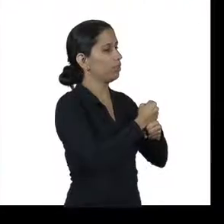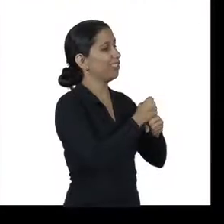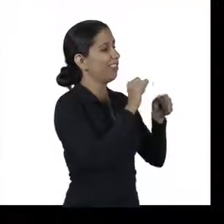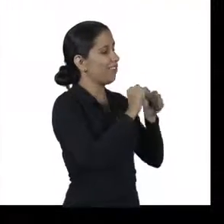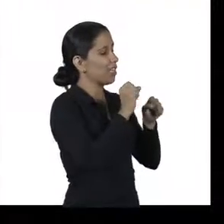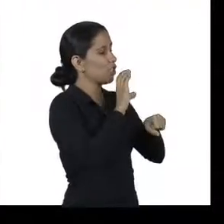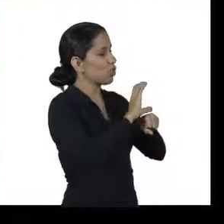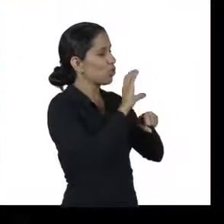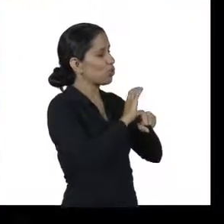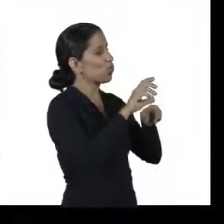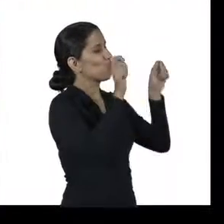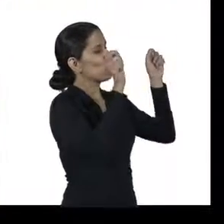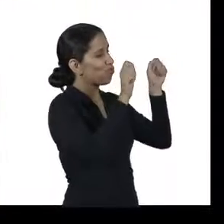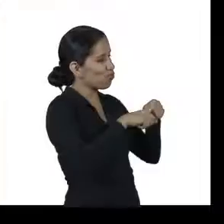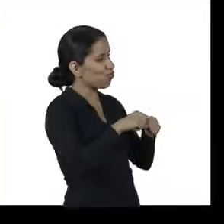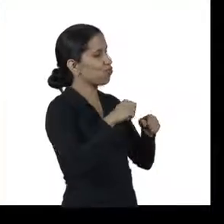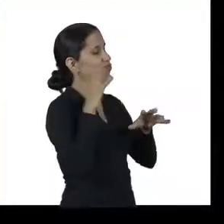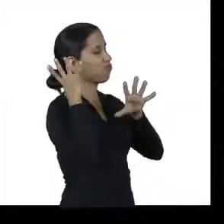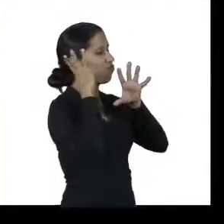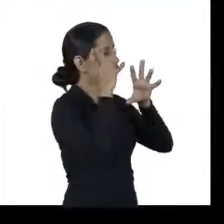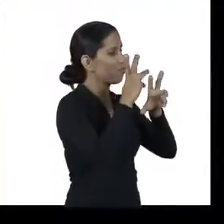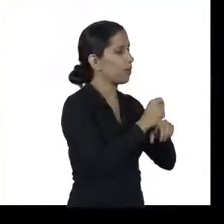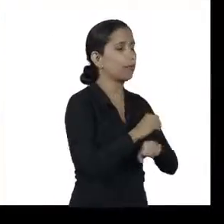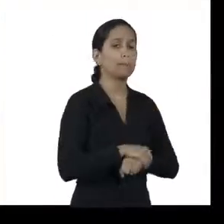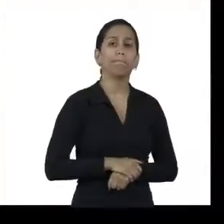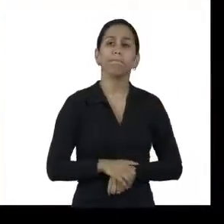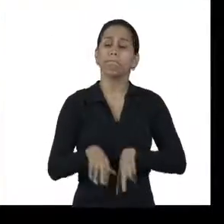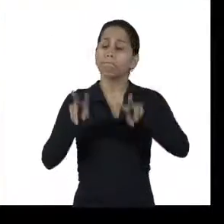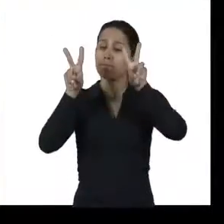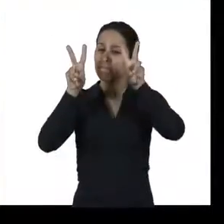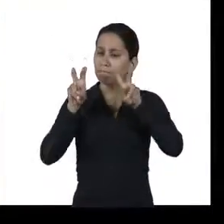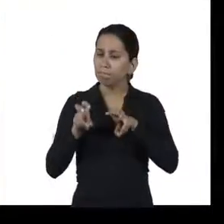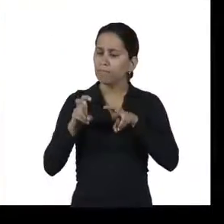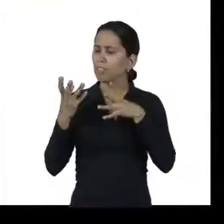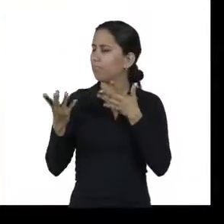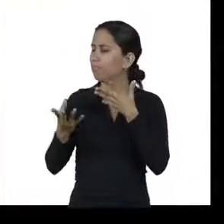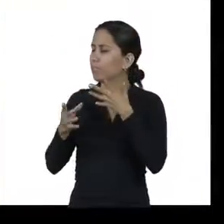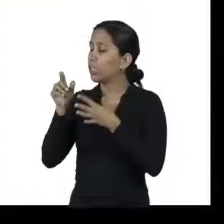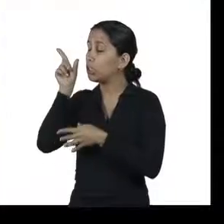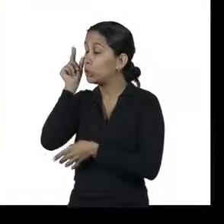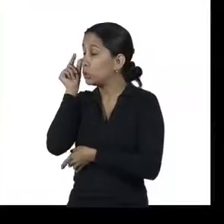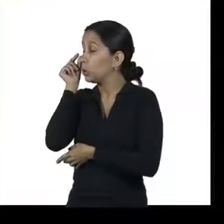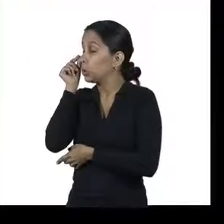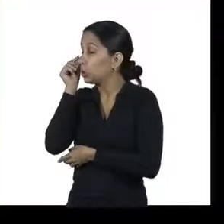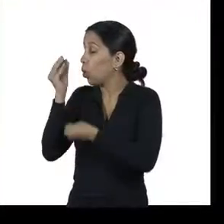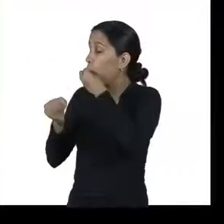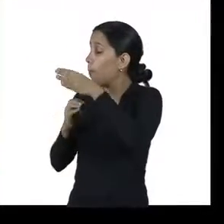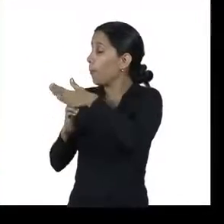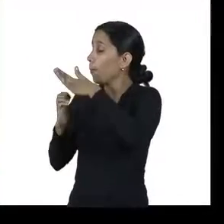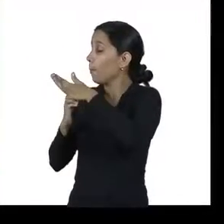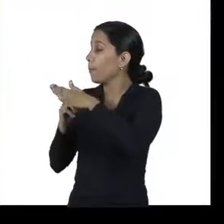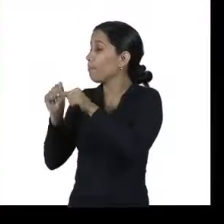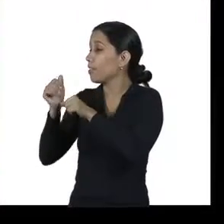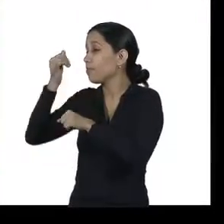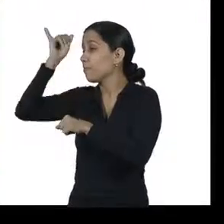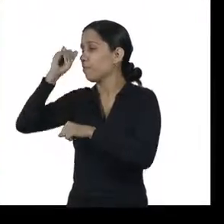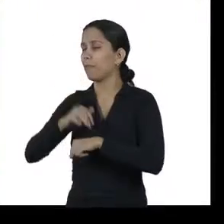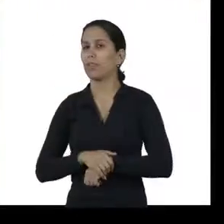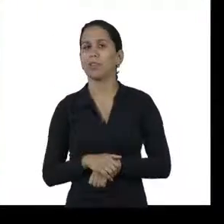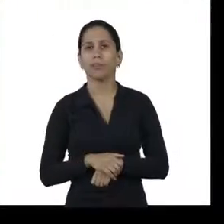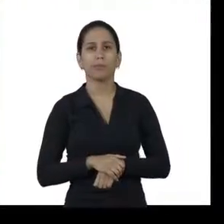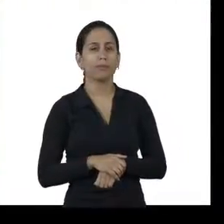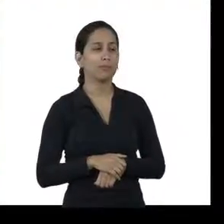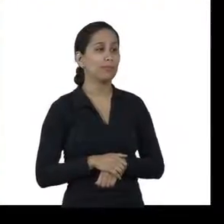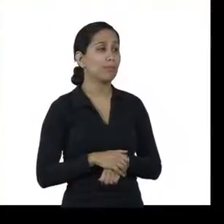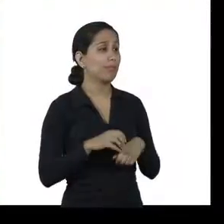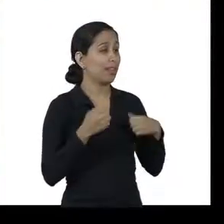reciclagem para operar novamente o equipamento. E sobre o controle de sono, o que a empresa pensa para o trabalhador? O sono é muito importante. Para você trabalhar